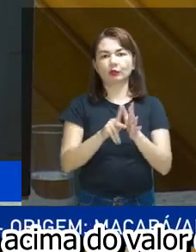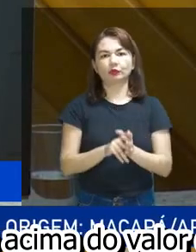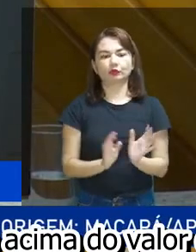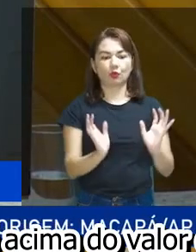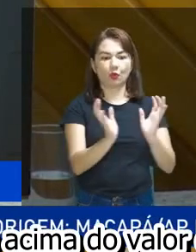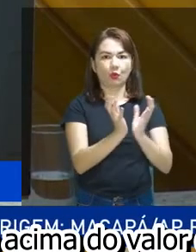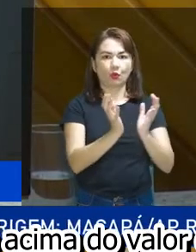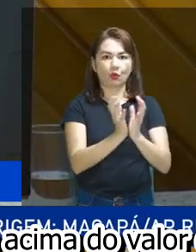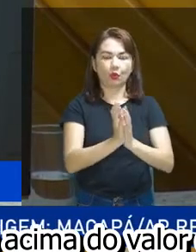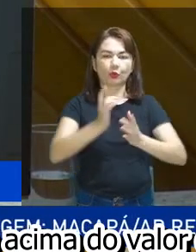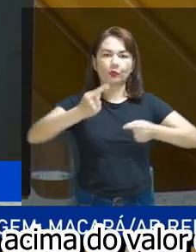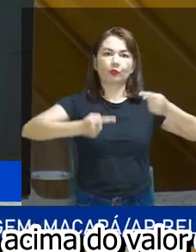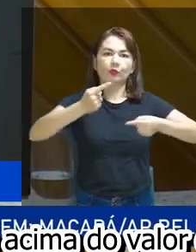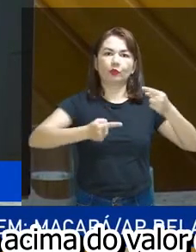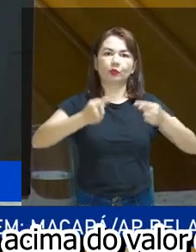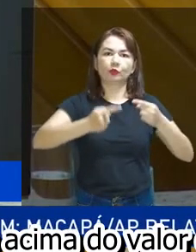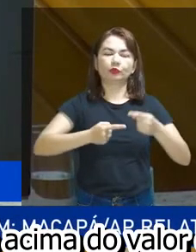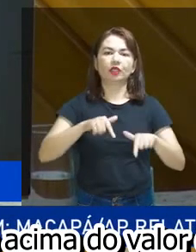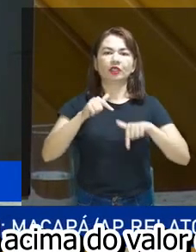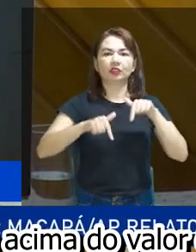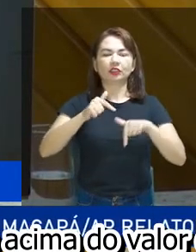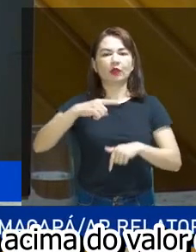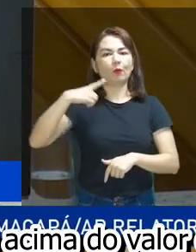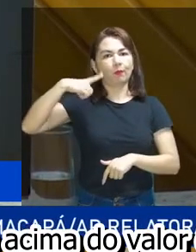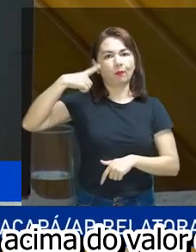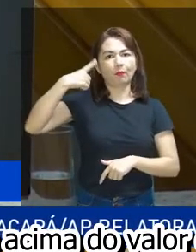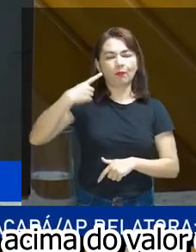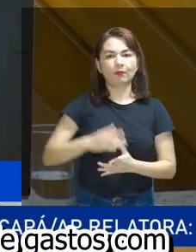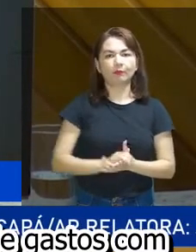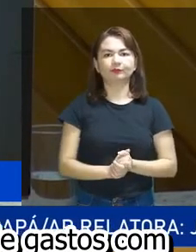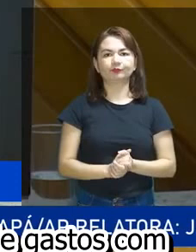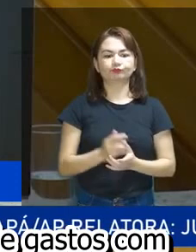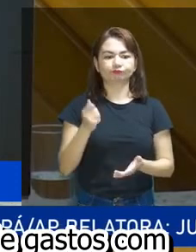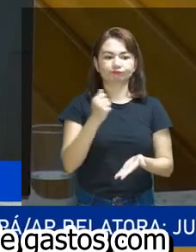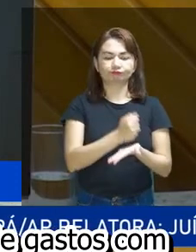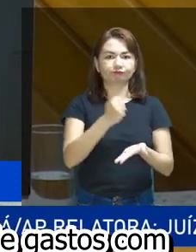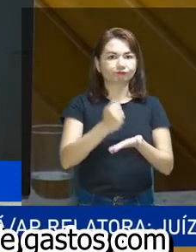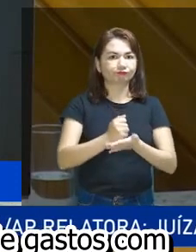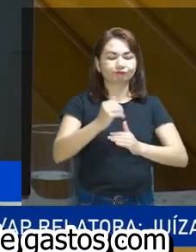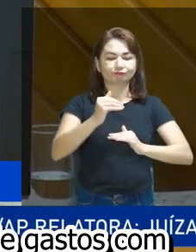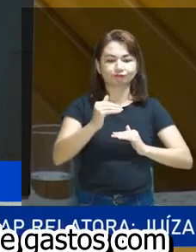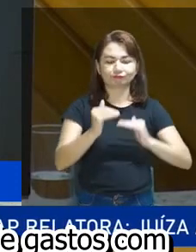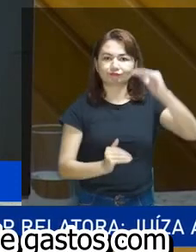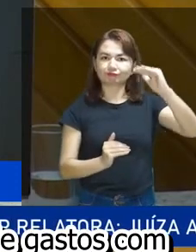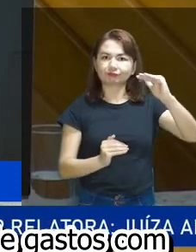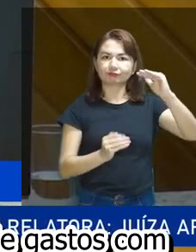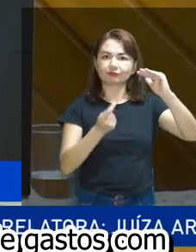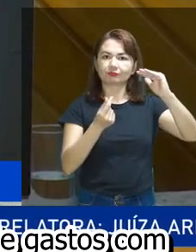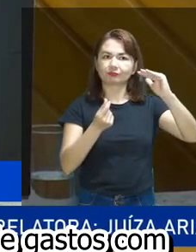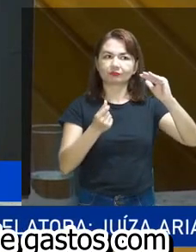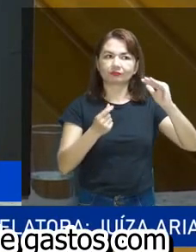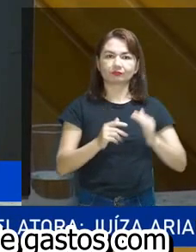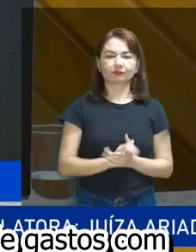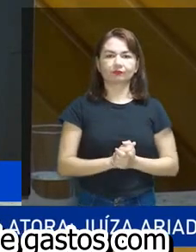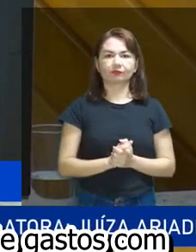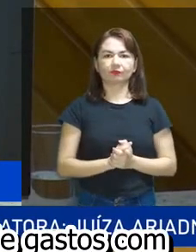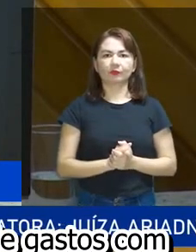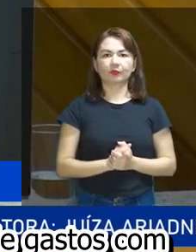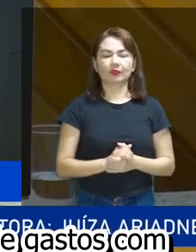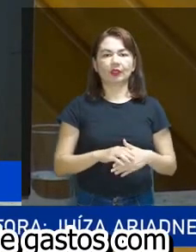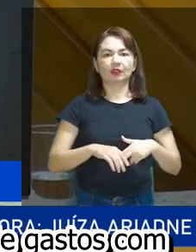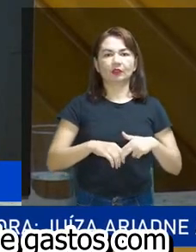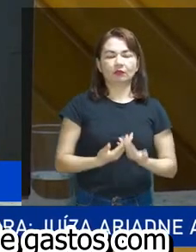possibilidade, serviços advocatícios, valor contratado acima do valor do mercado, limite de gastos, previsão